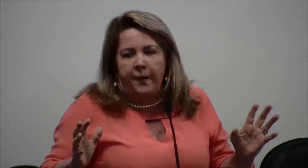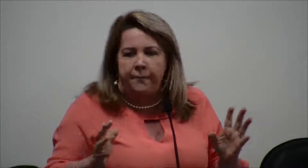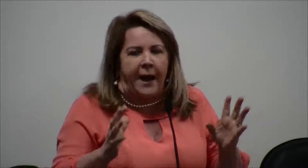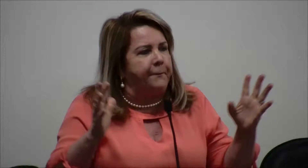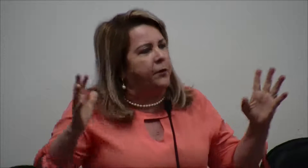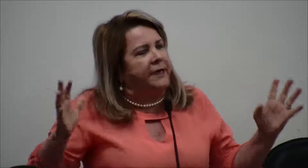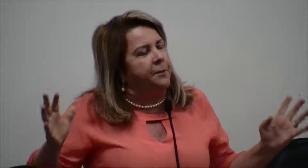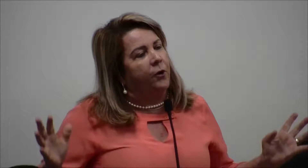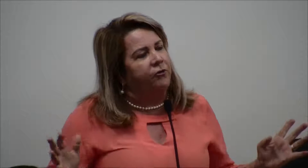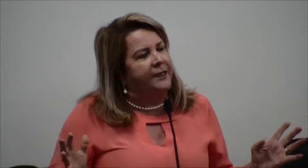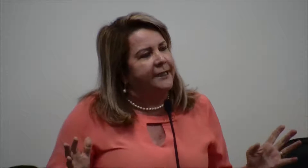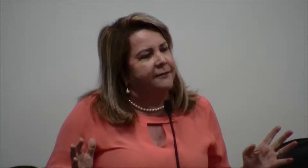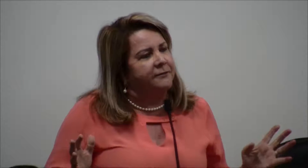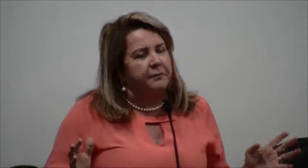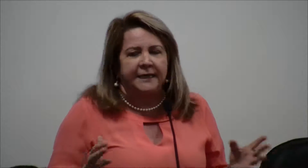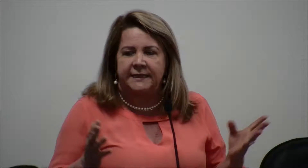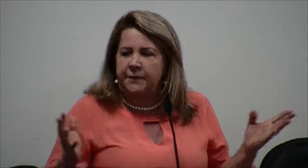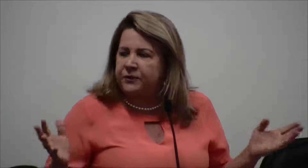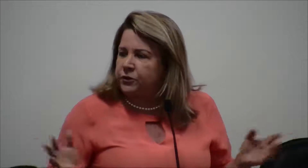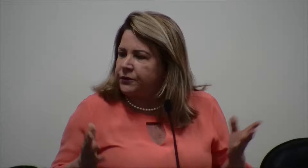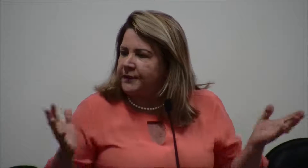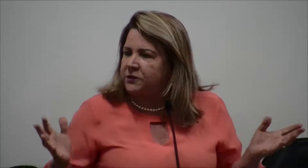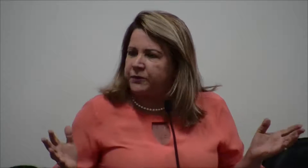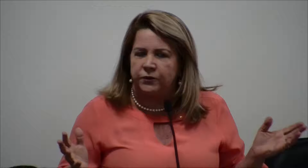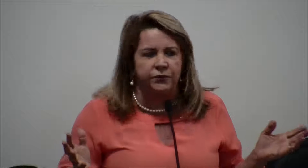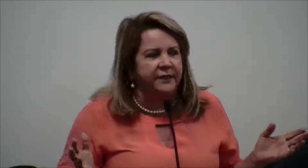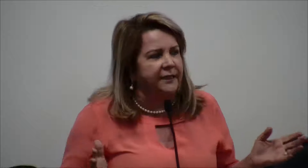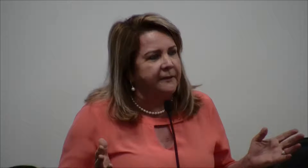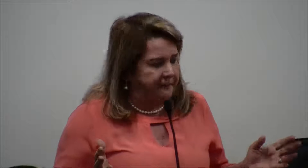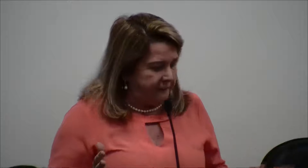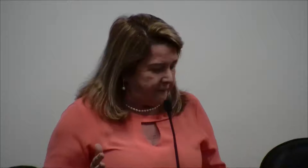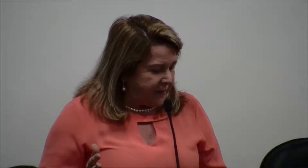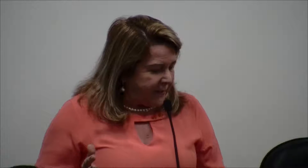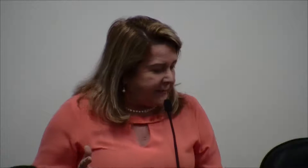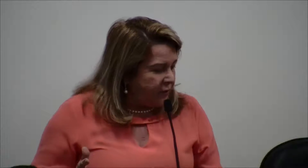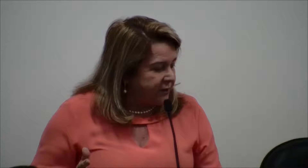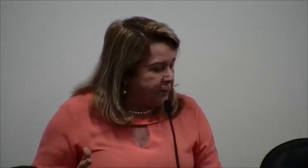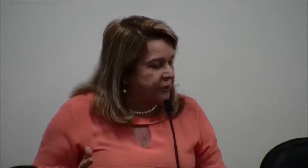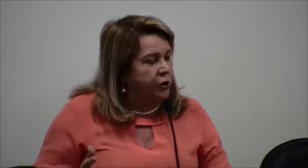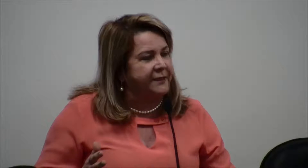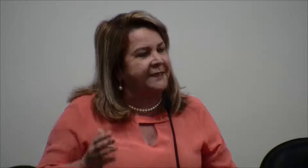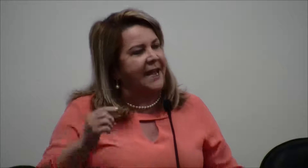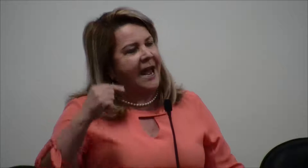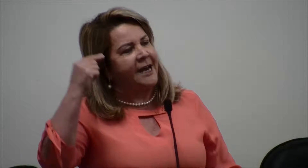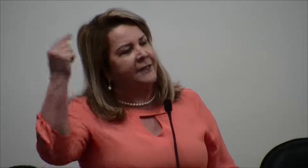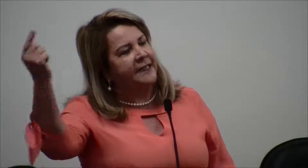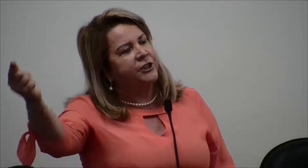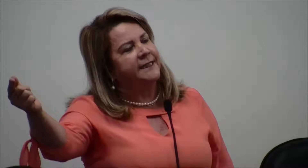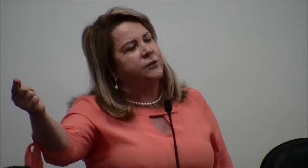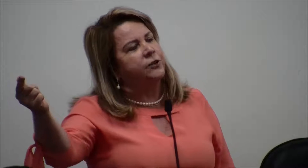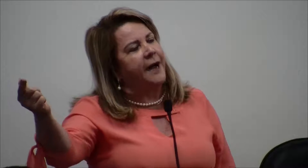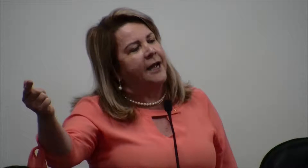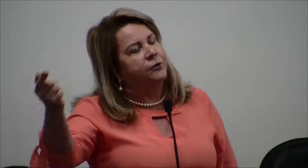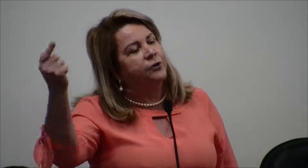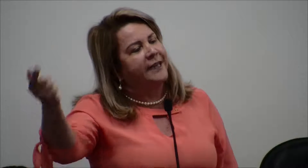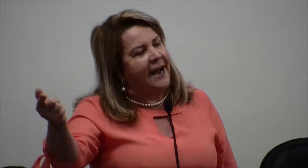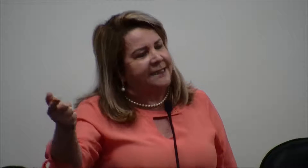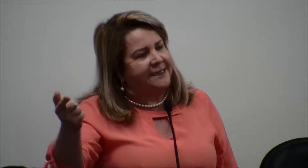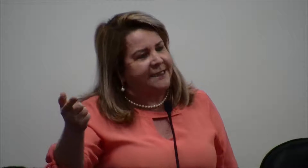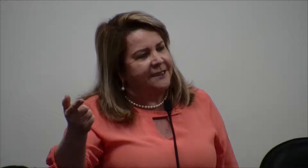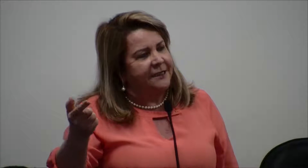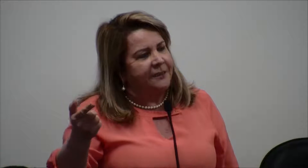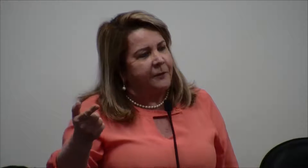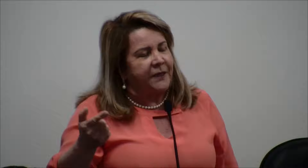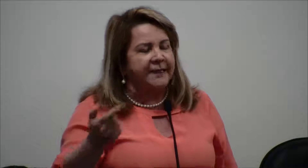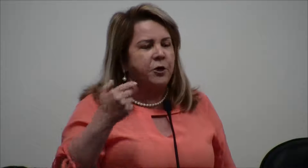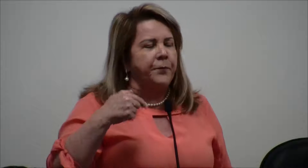tive um papo com aquele povo ali, mais de 100 pessoas, 200 pessoas, não sei. Então, são pessoas que eram atendidas nos bairros, nos